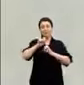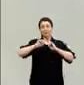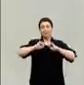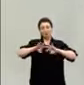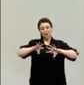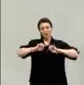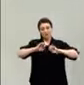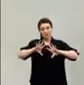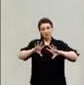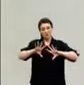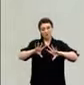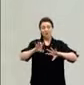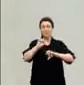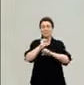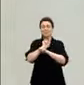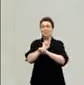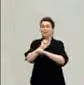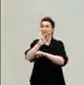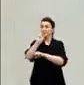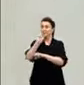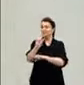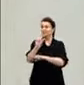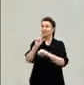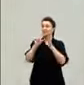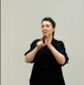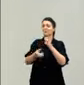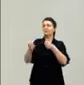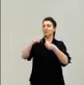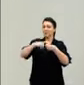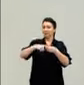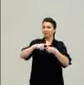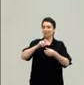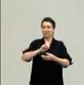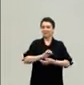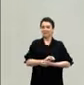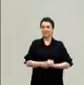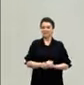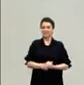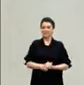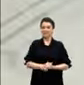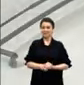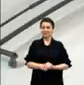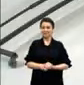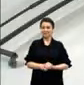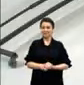água, dê uma refrescada, uma digerida aí no assunto, que já já a gente volta, tá? Até mais!